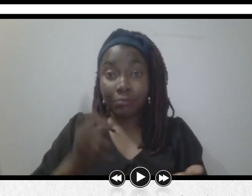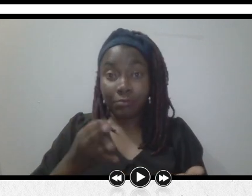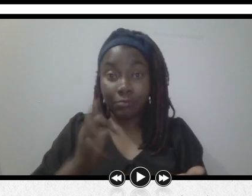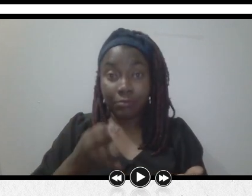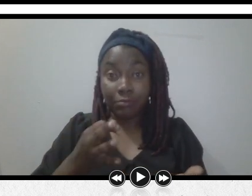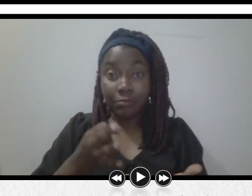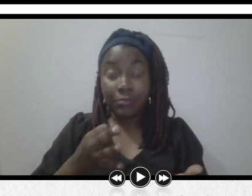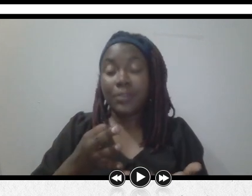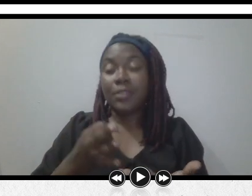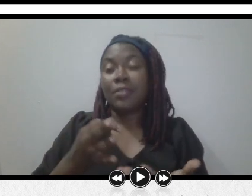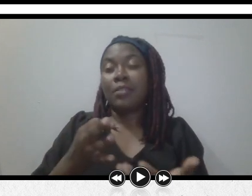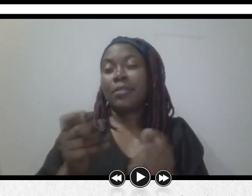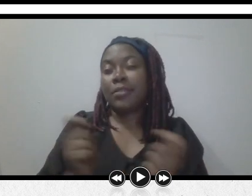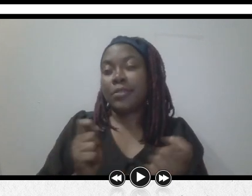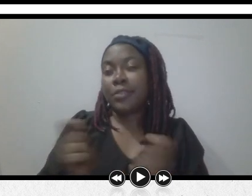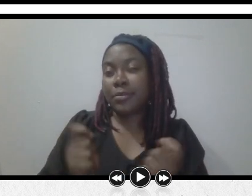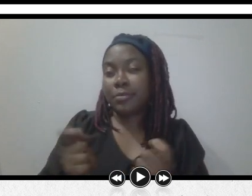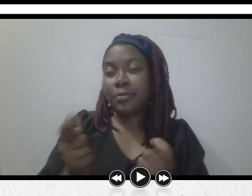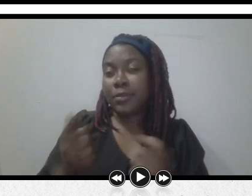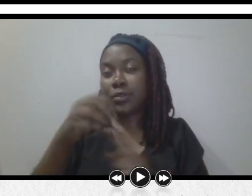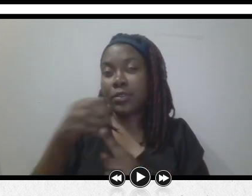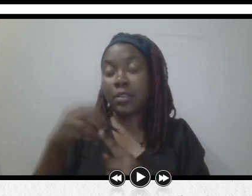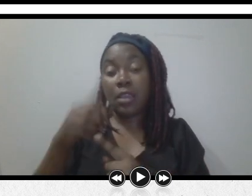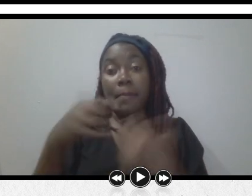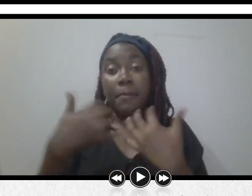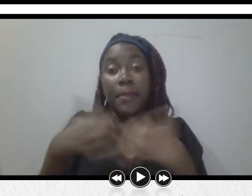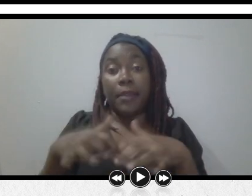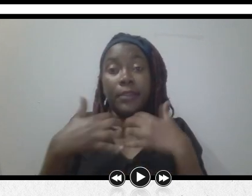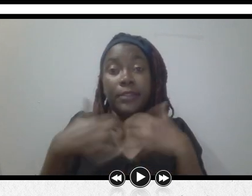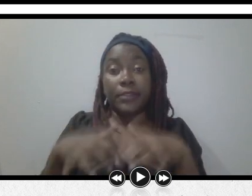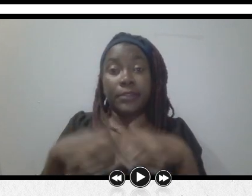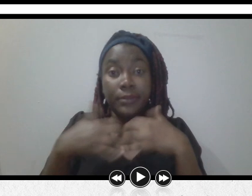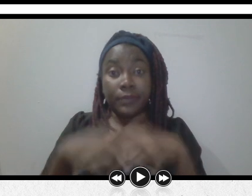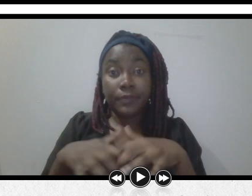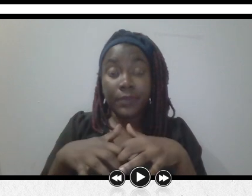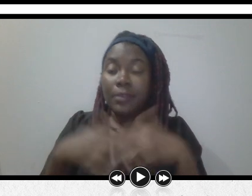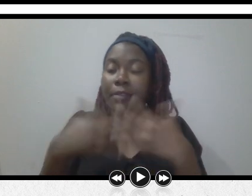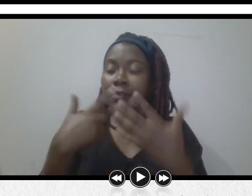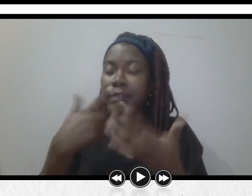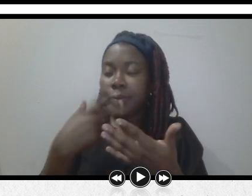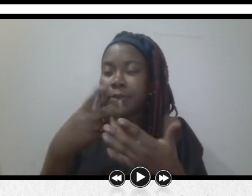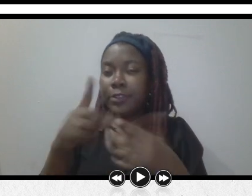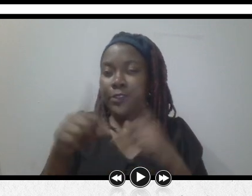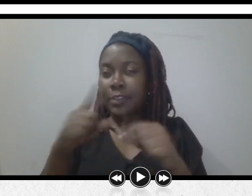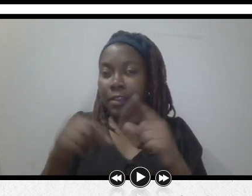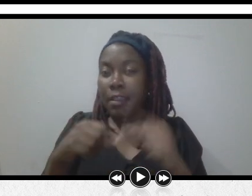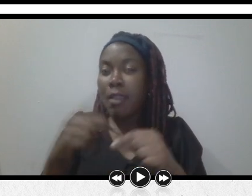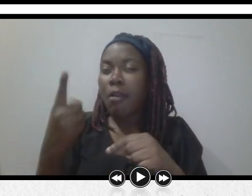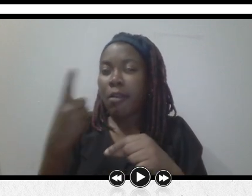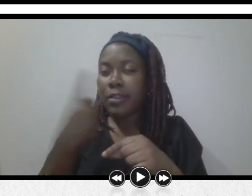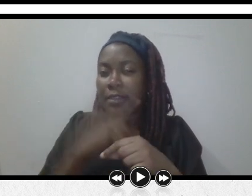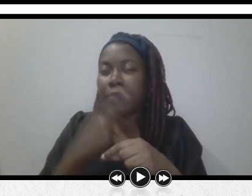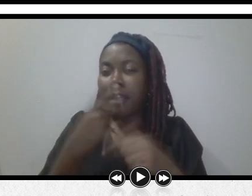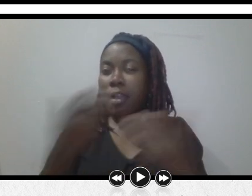Então, nós vimos, né, o funcionamento dessa unidade de triagem que é mecanizada. Já que a